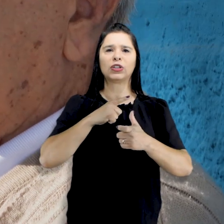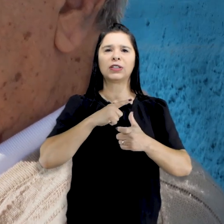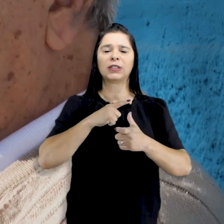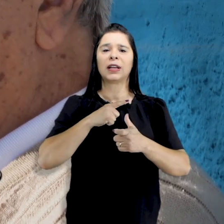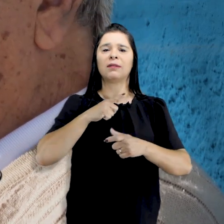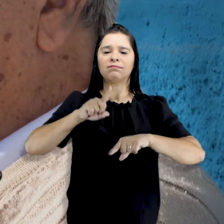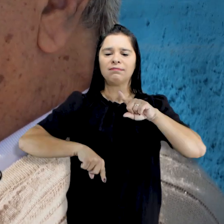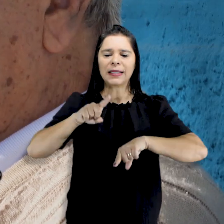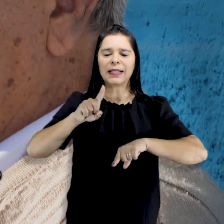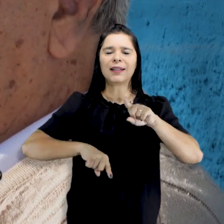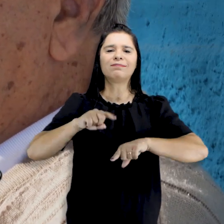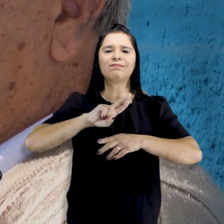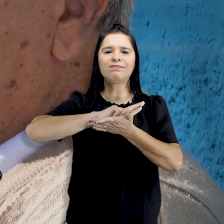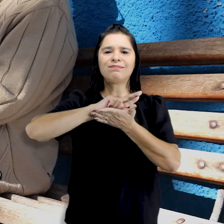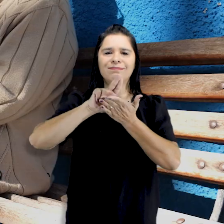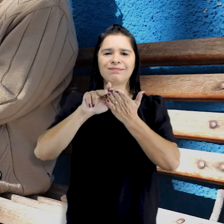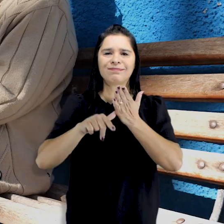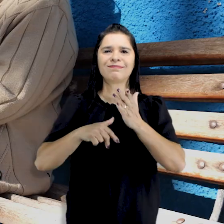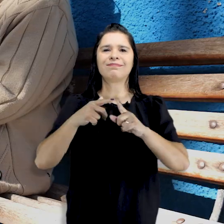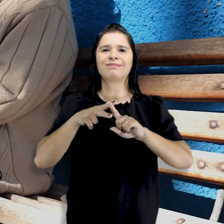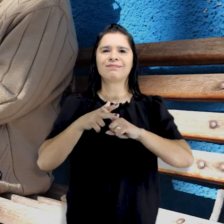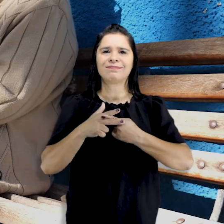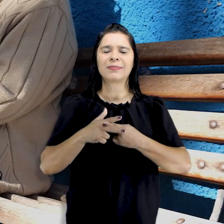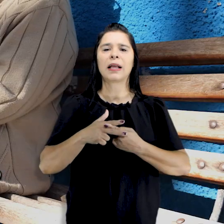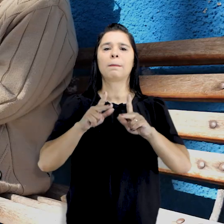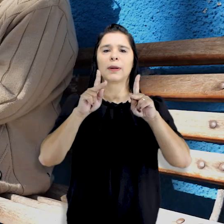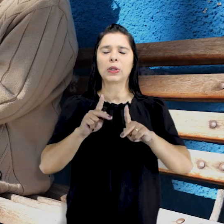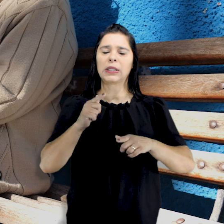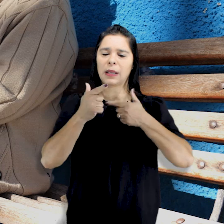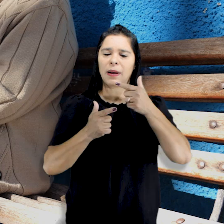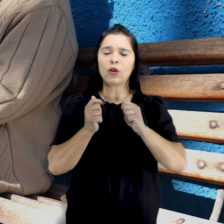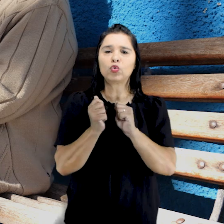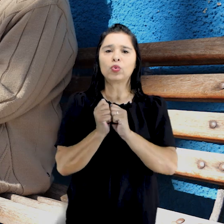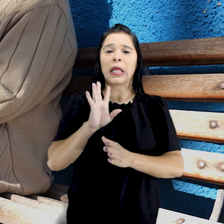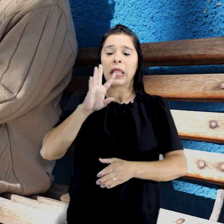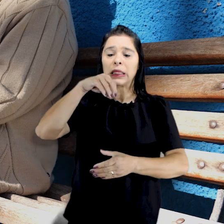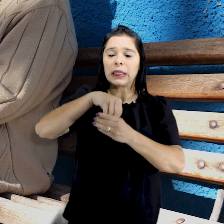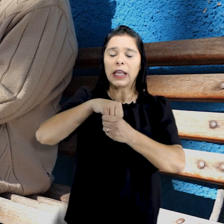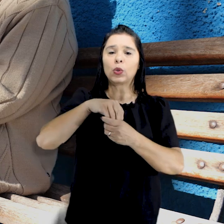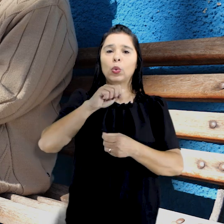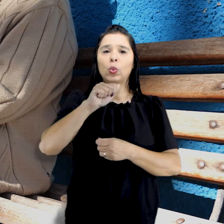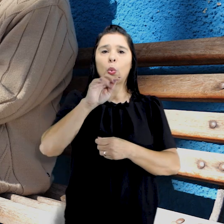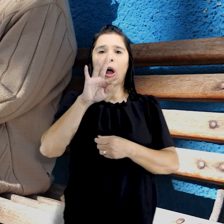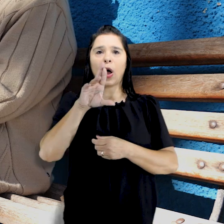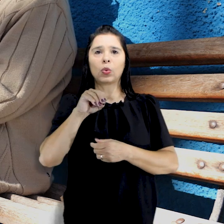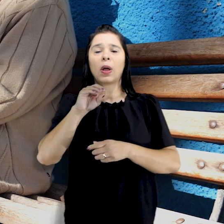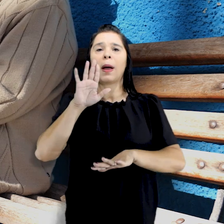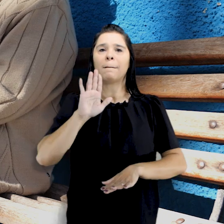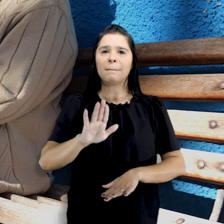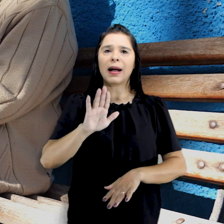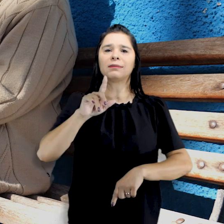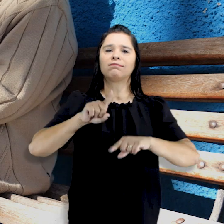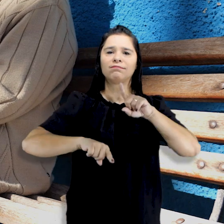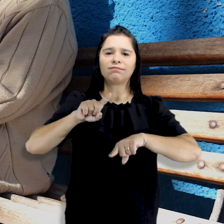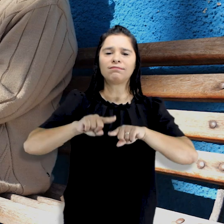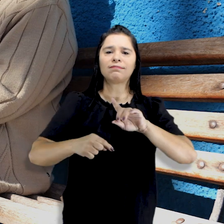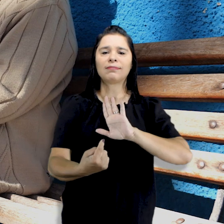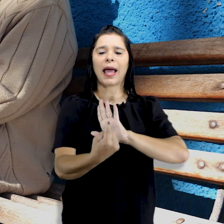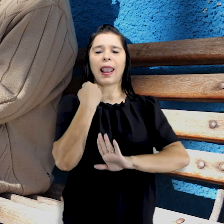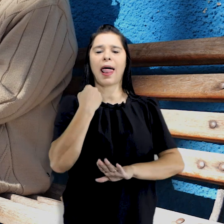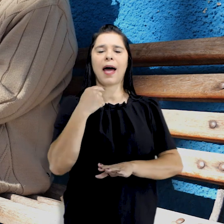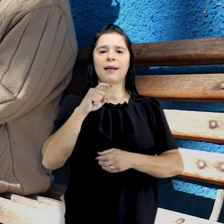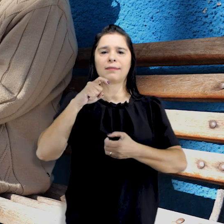ferramentas. Os trabalhadores andavam comigo dentro do alto, mas ferramentas e maquinários eram na carreta.